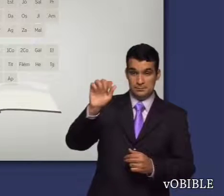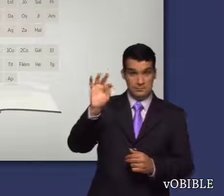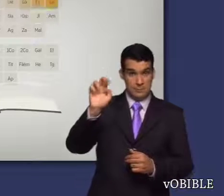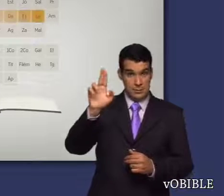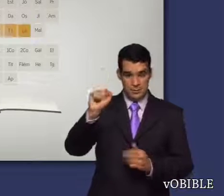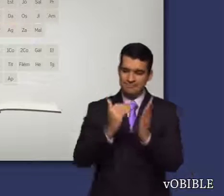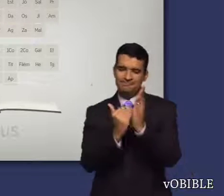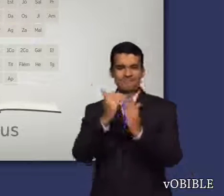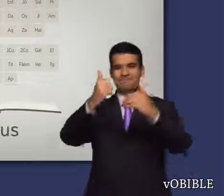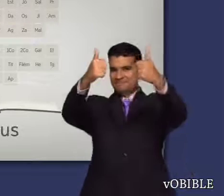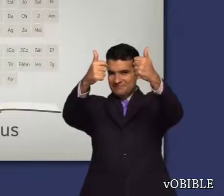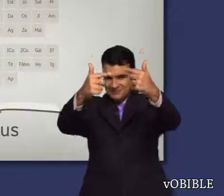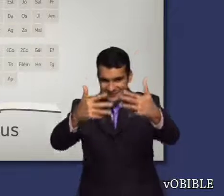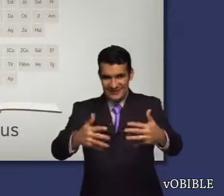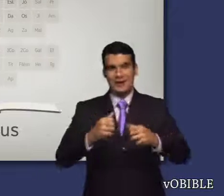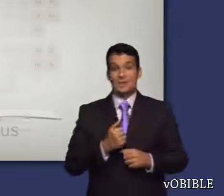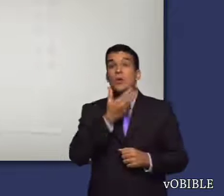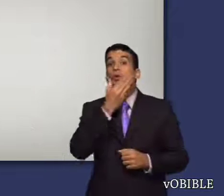Uma introdução ao livro de Mateus.